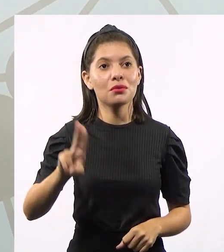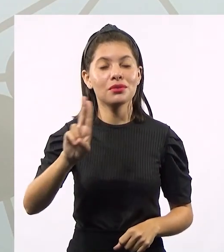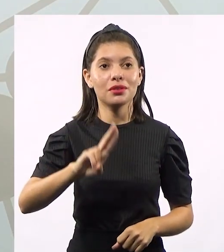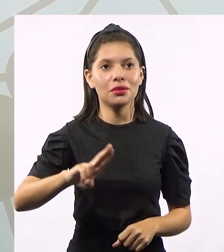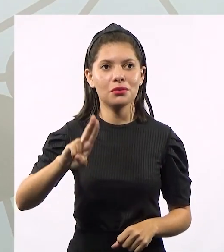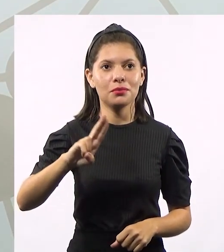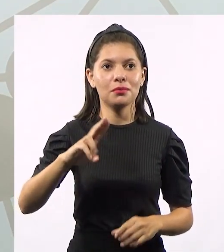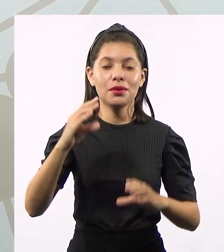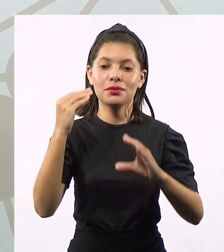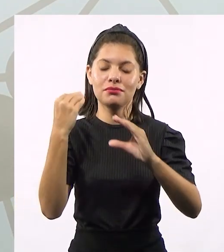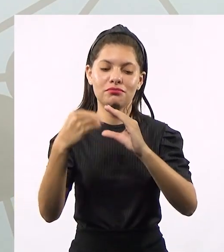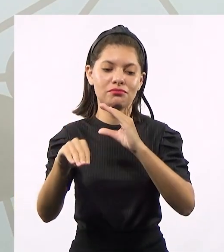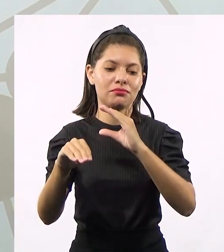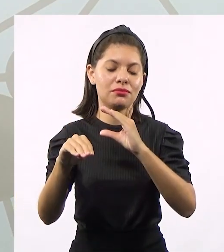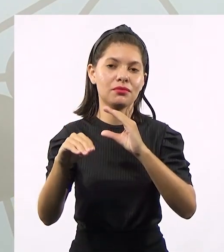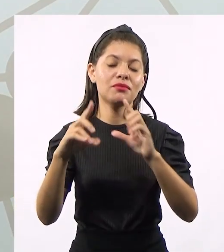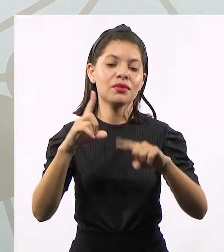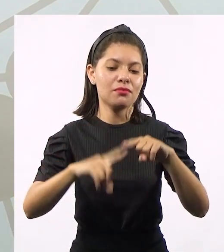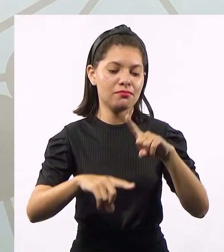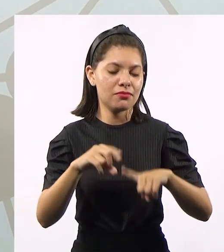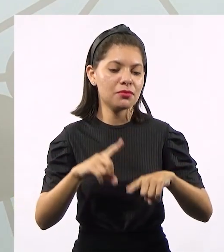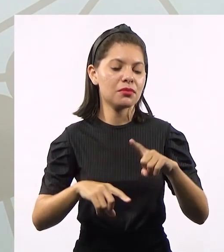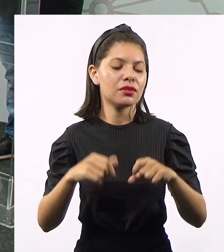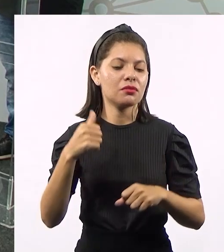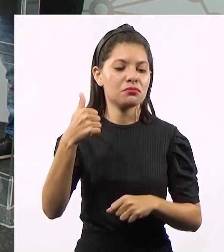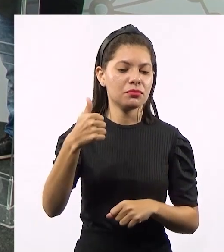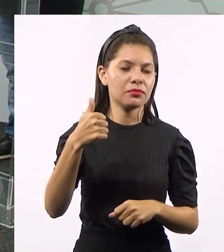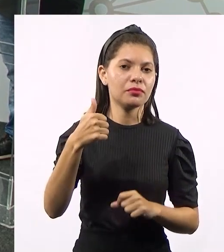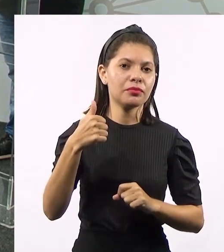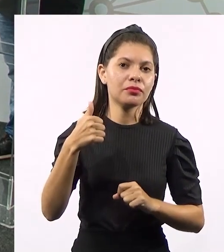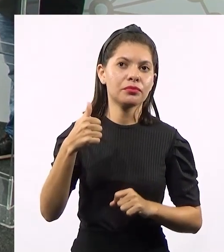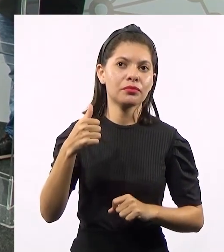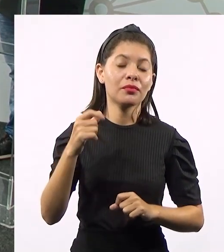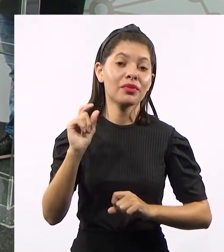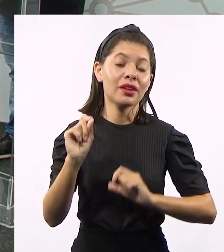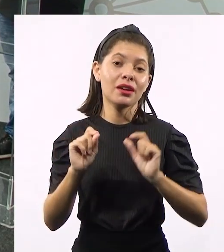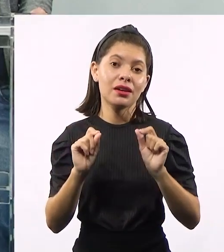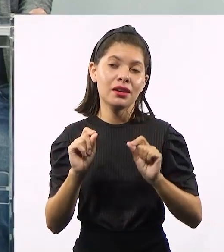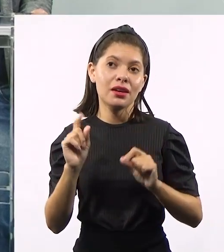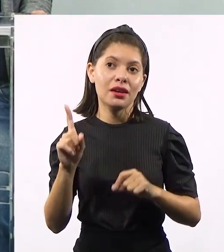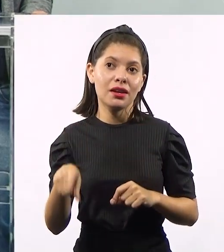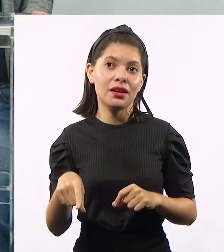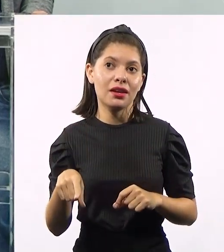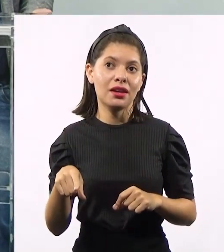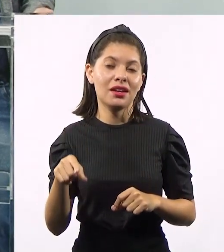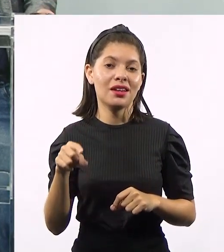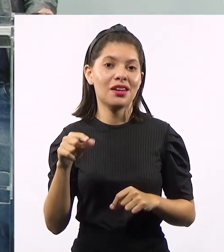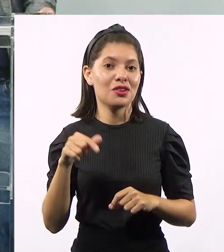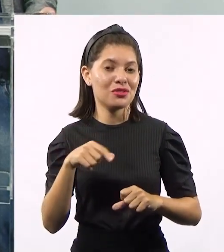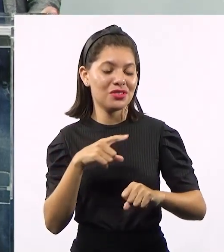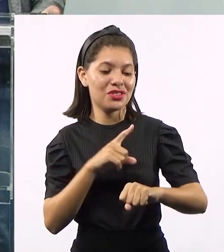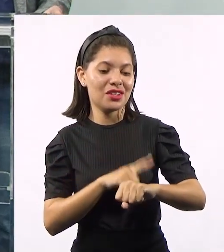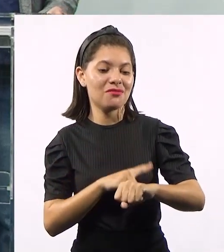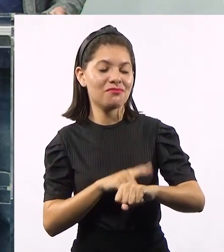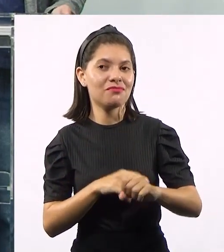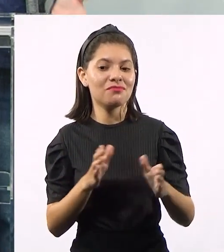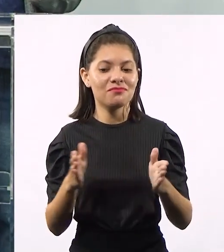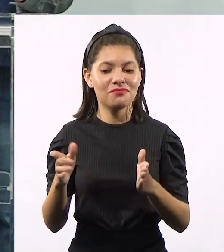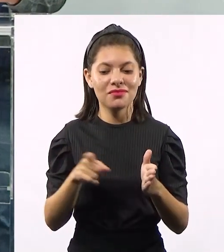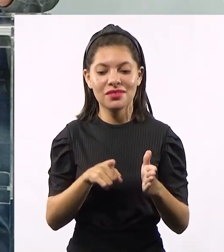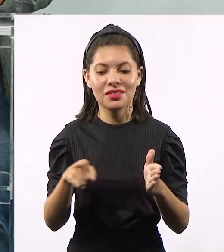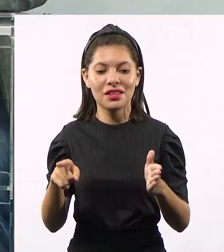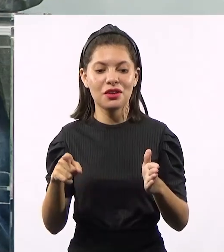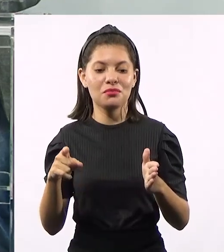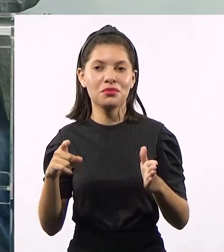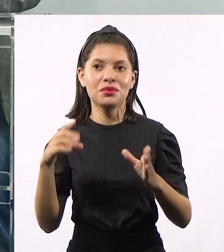link, né? Mas o e-mail também é uma boa alternativa. Em tempos de mensagens instantâneas,